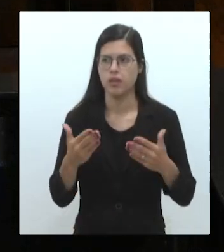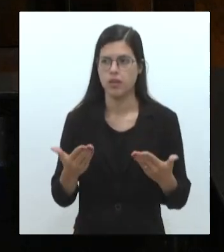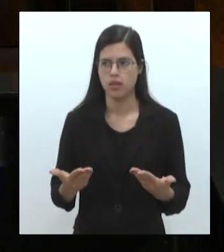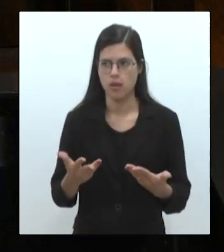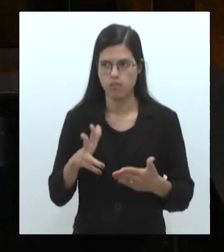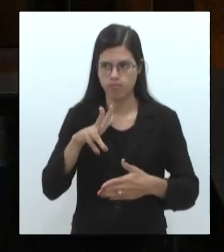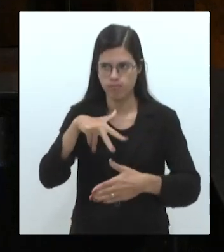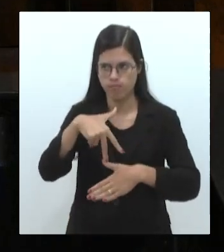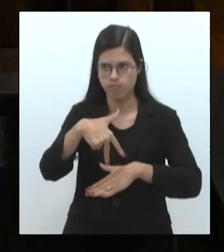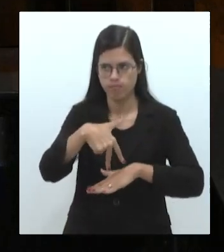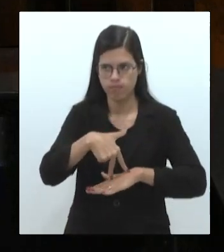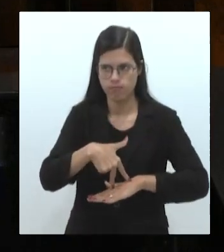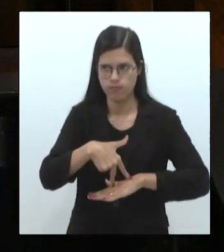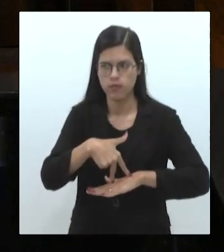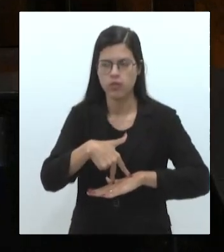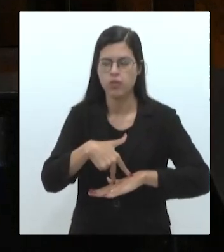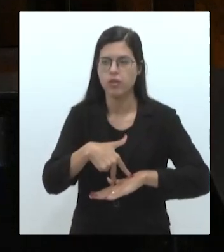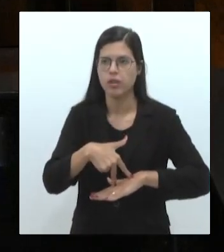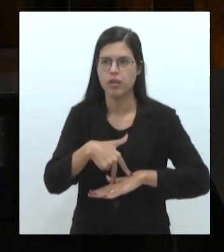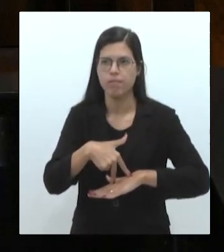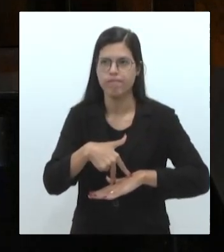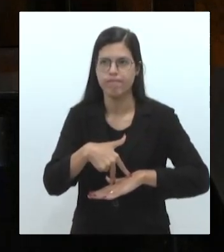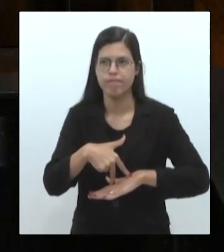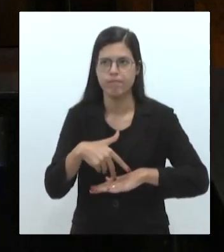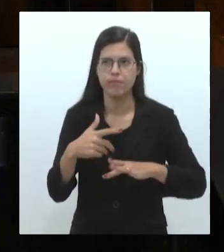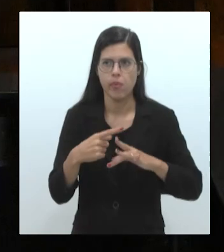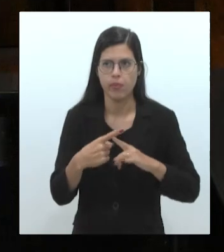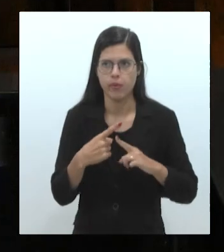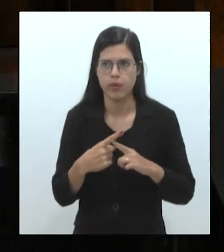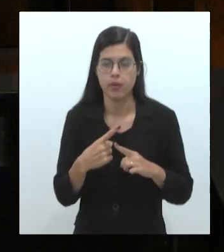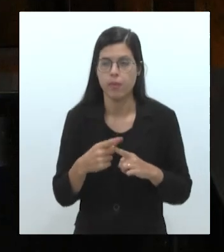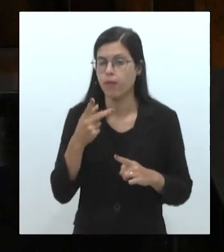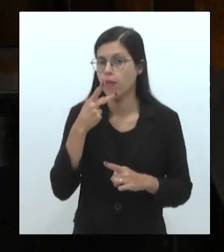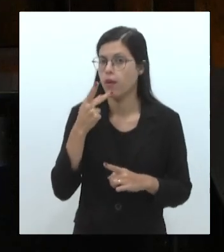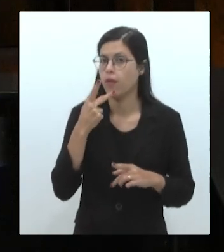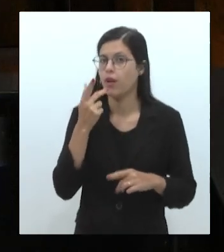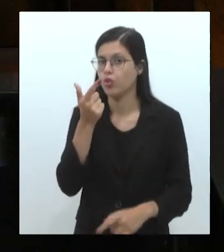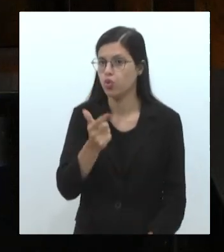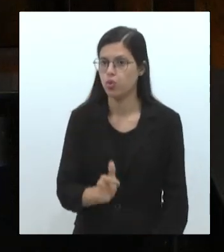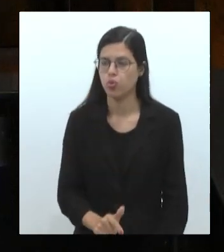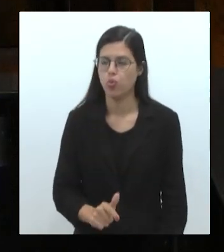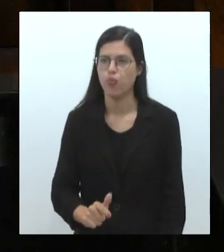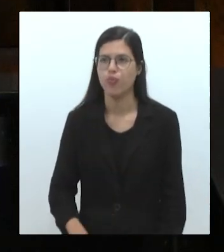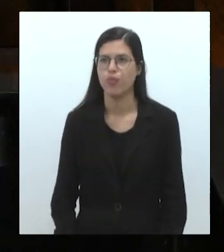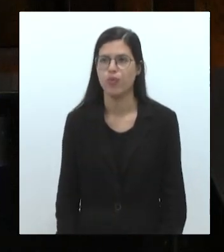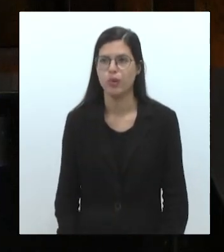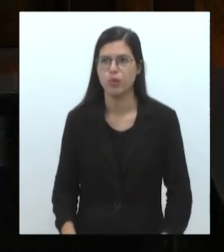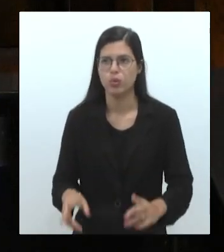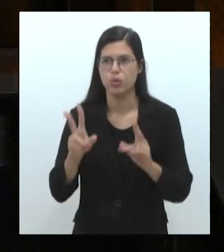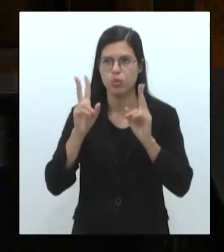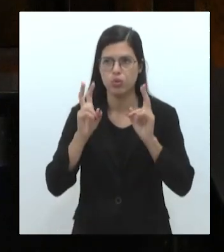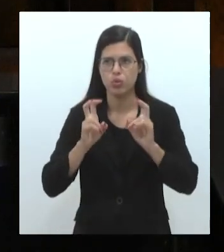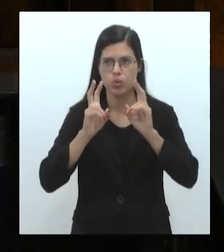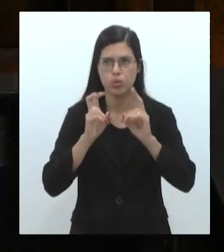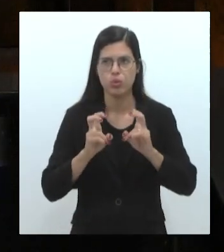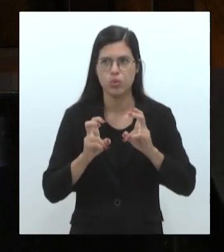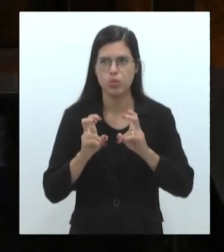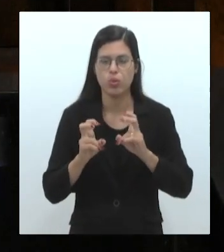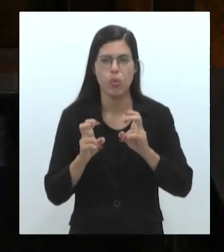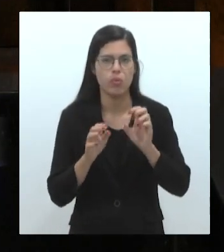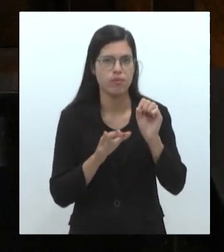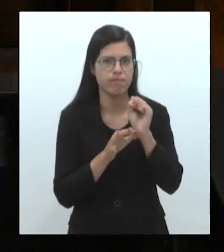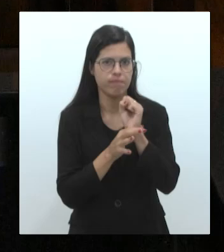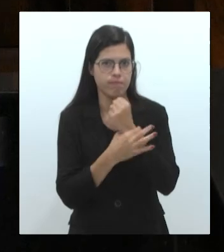traz aqui hoje a essa tribuna é para falar novamente sobre a questão de